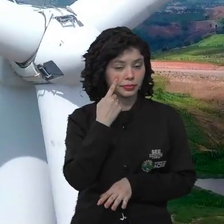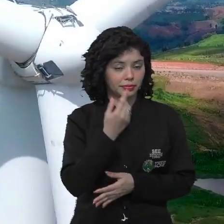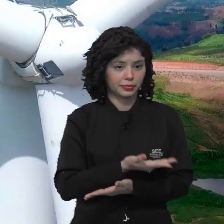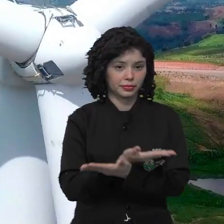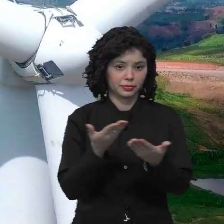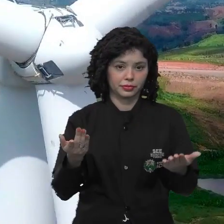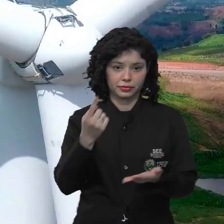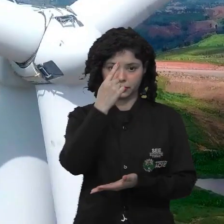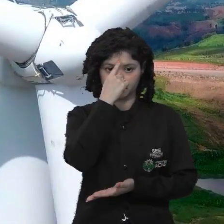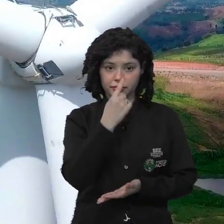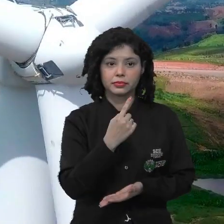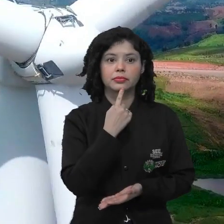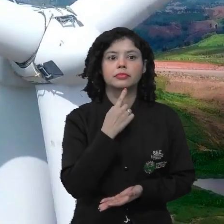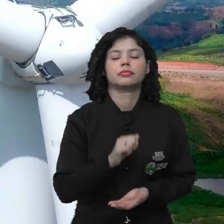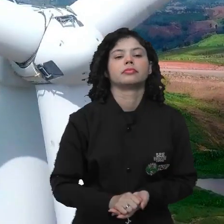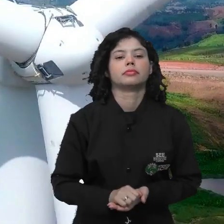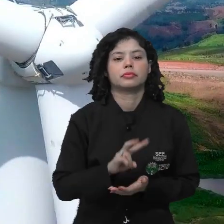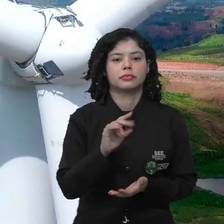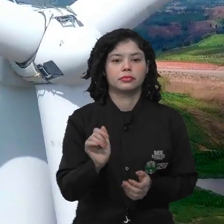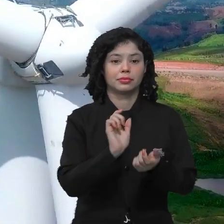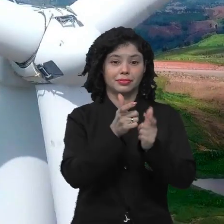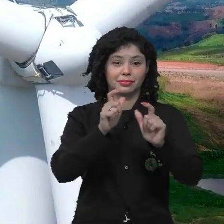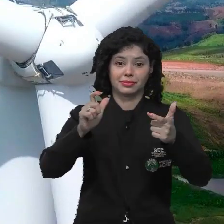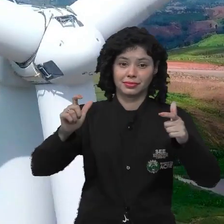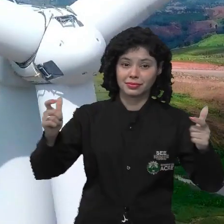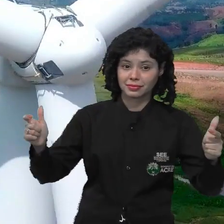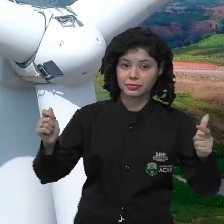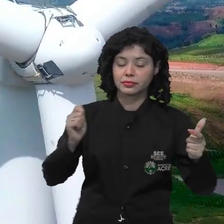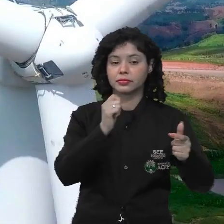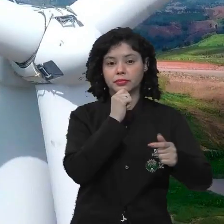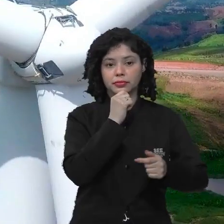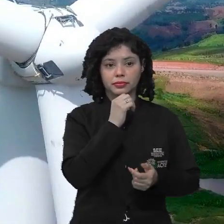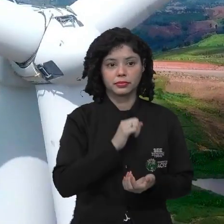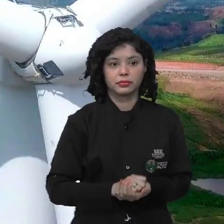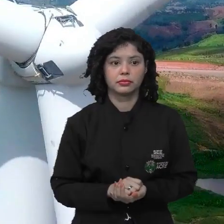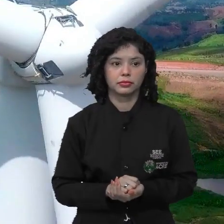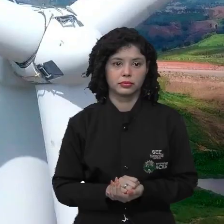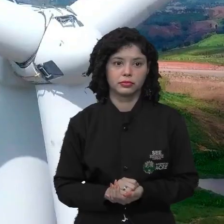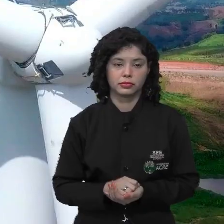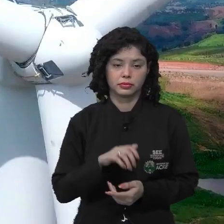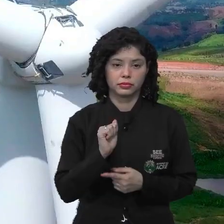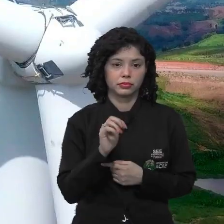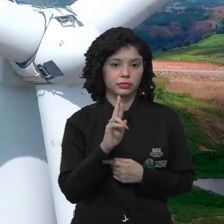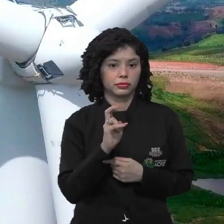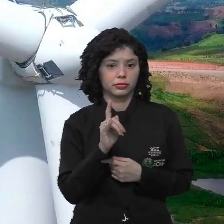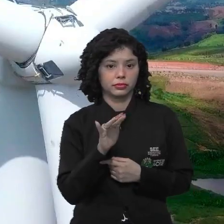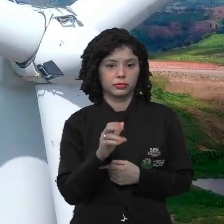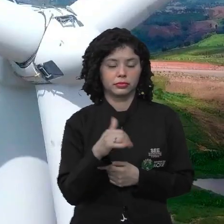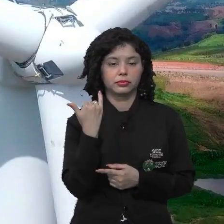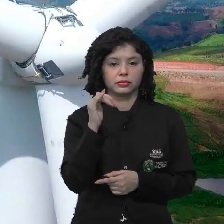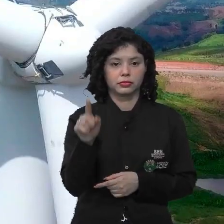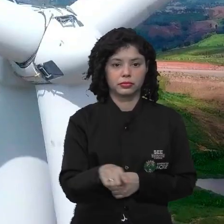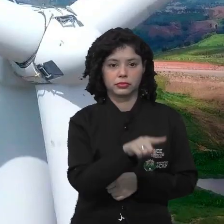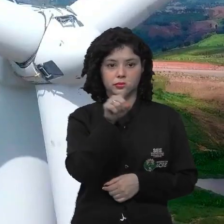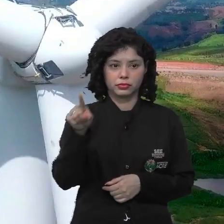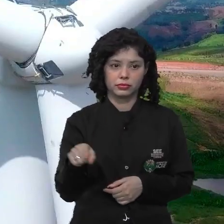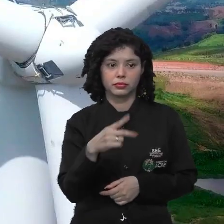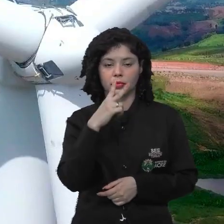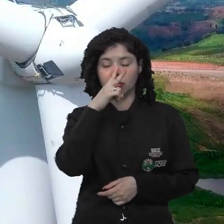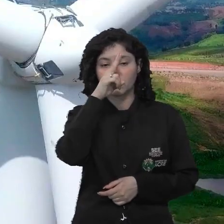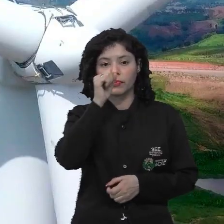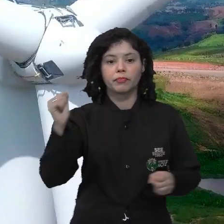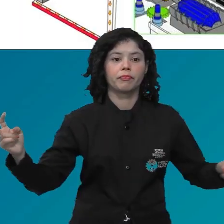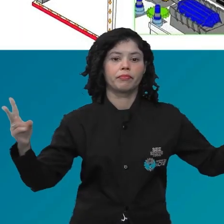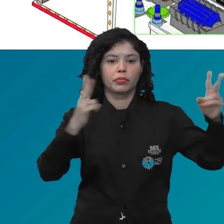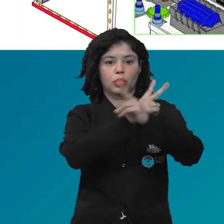aí na imagem, gente, vai ter essas grandes hélices, esses aerogeradores e vai utilizar o quê? A força